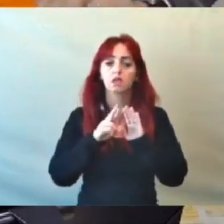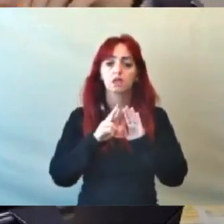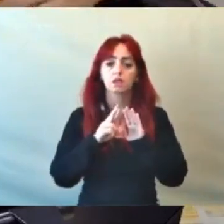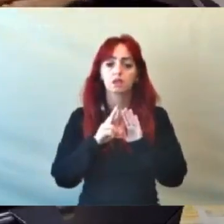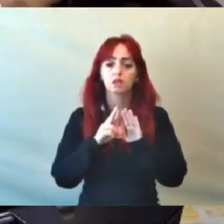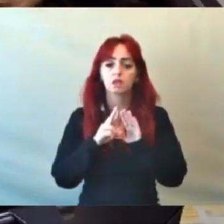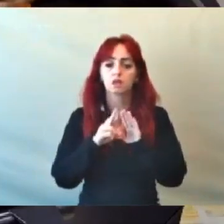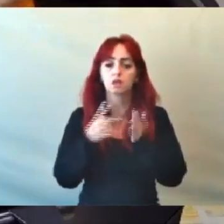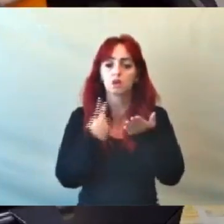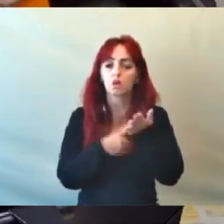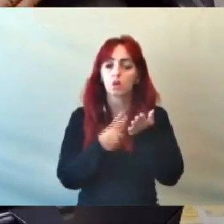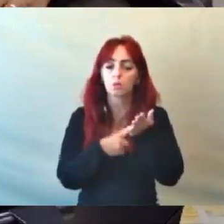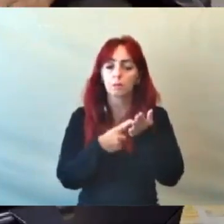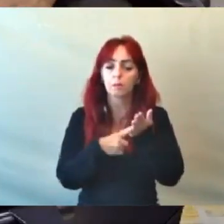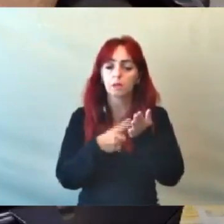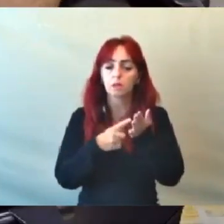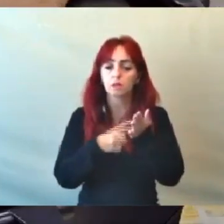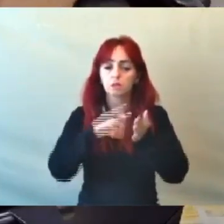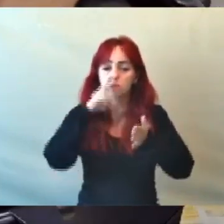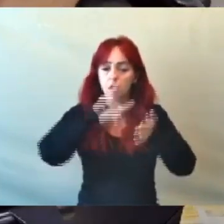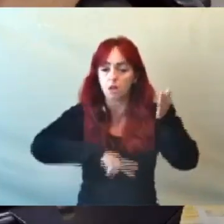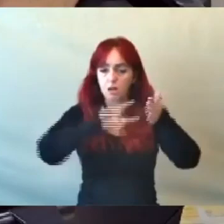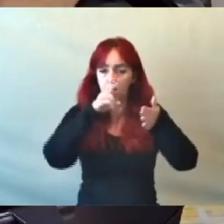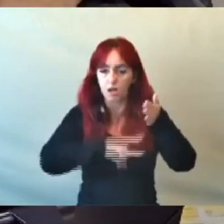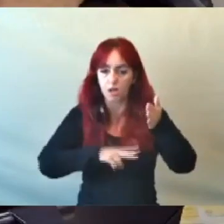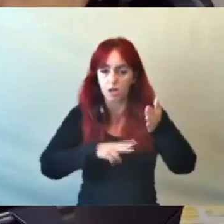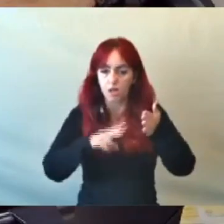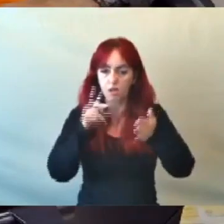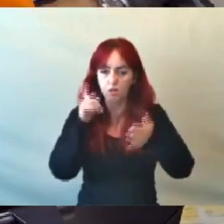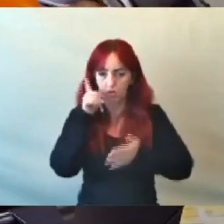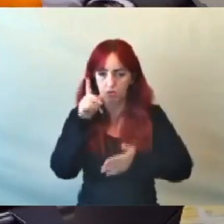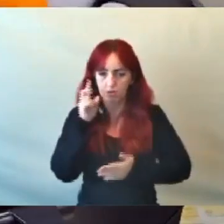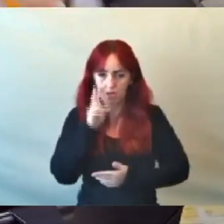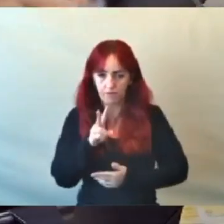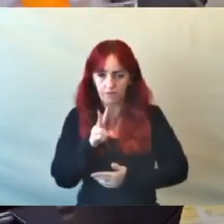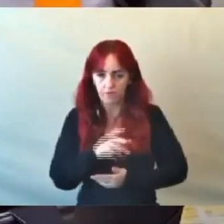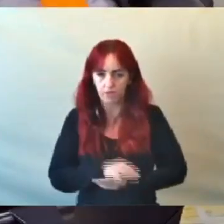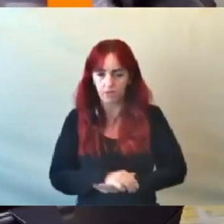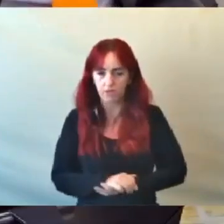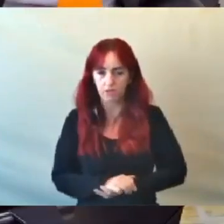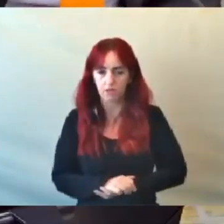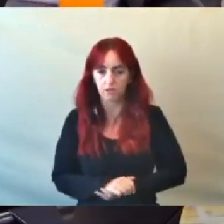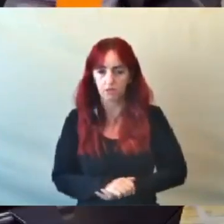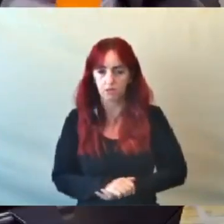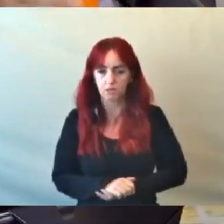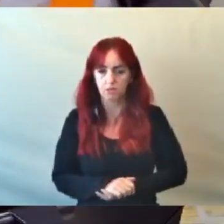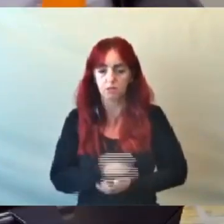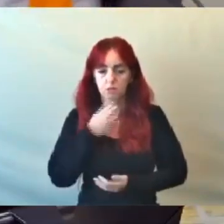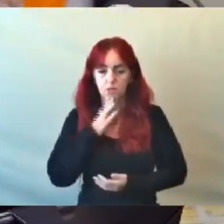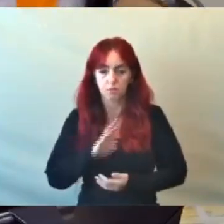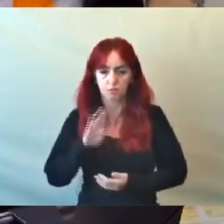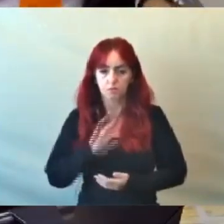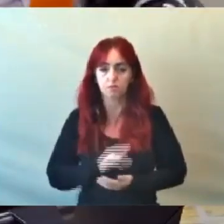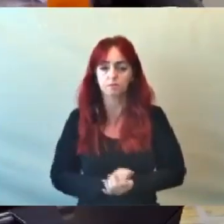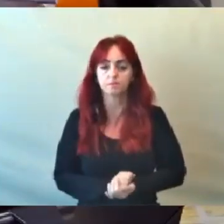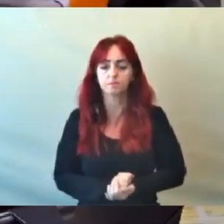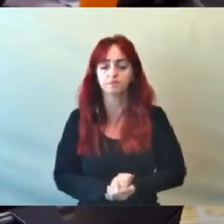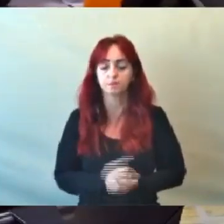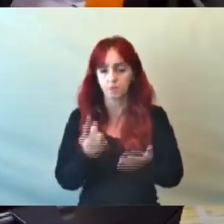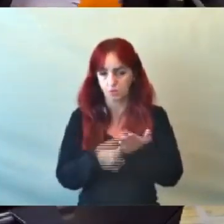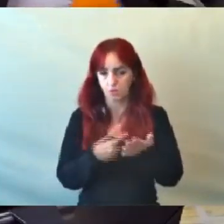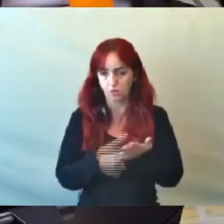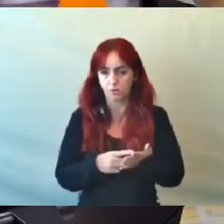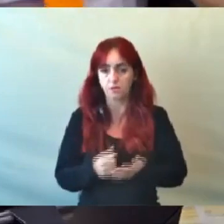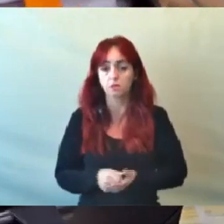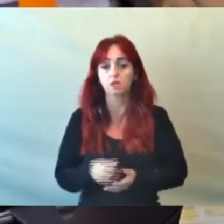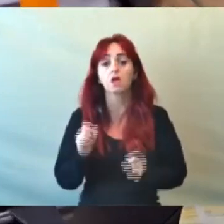e completado? Ou isso, o compromisso? Ah, sim. A senhora acha? Tá, então eu vou fazer, então, a tomar o